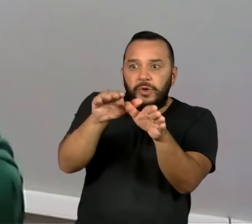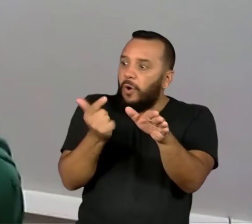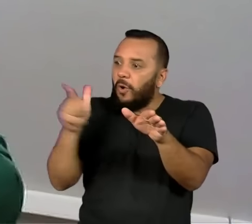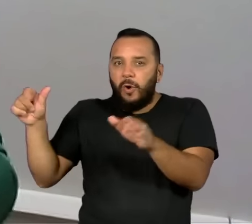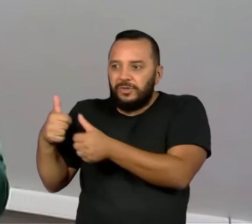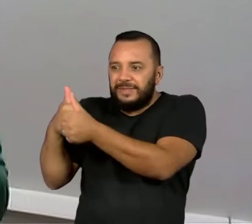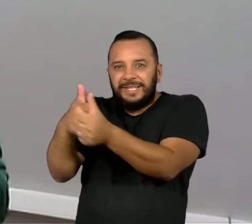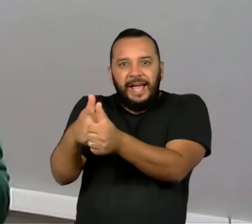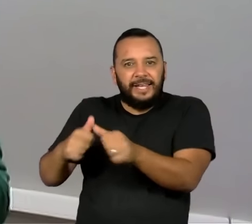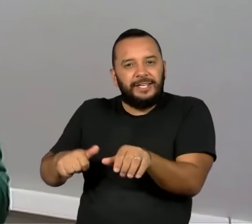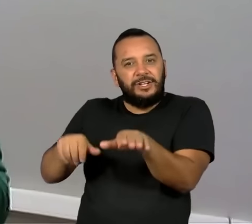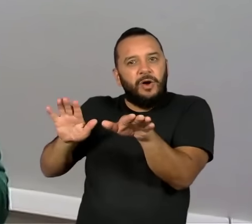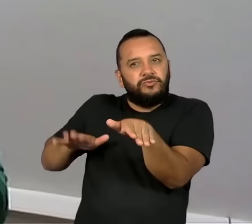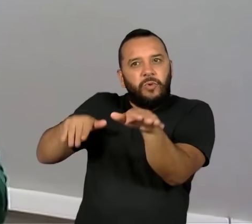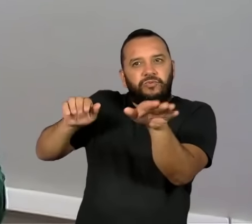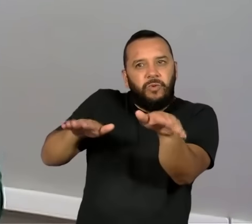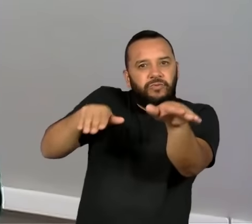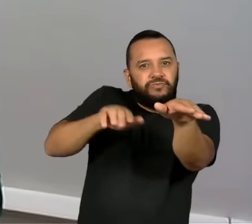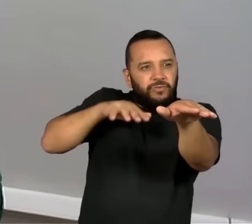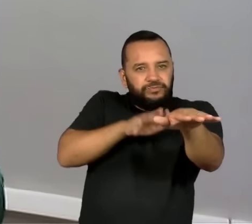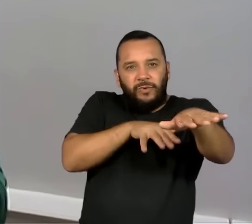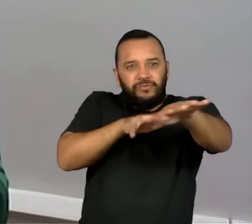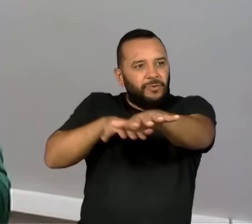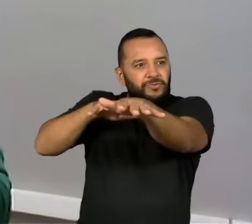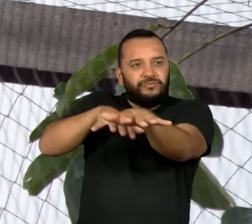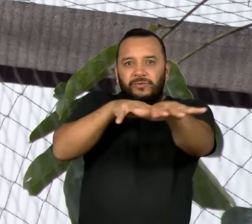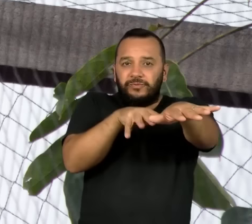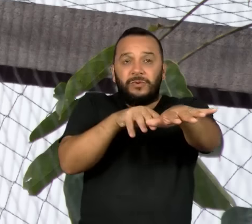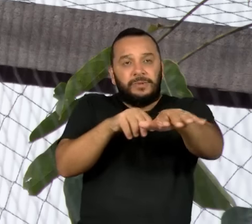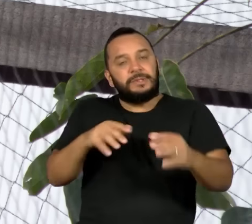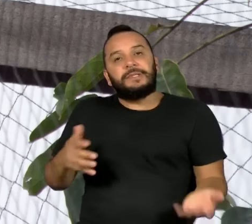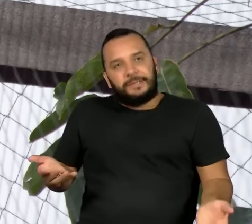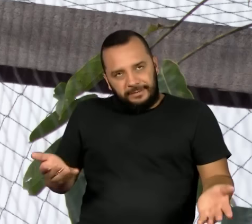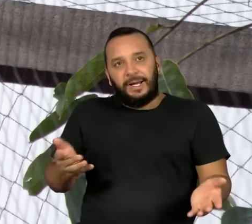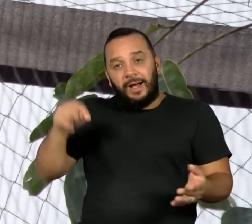se distribuírem aqui na nossa região metropolitana de Belém.